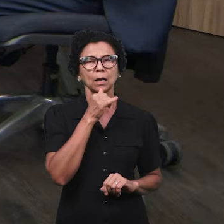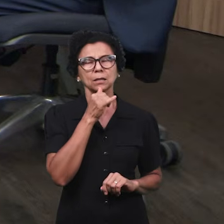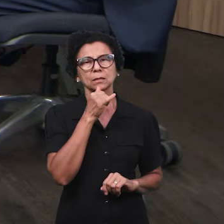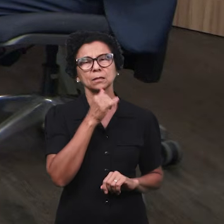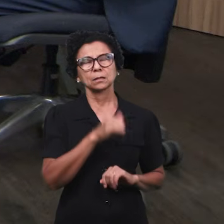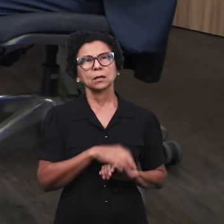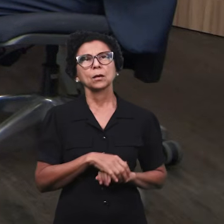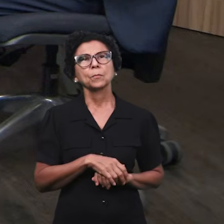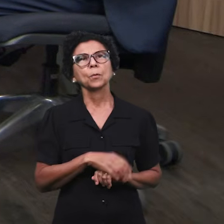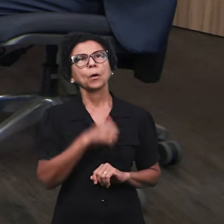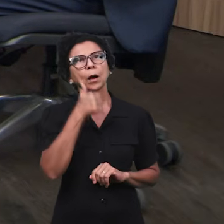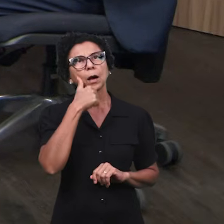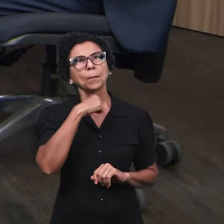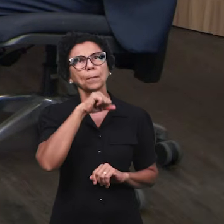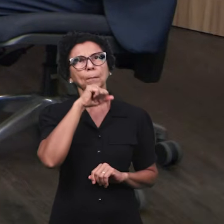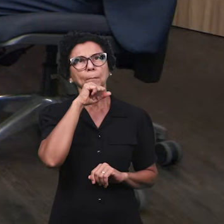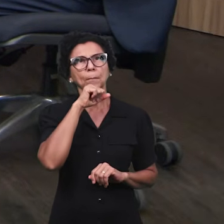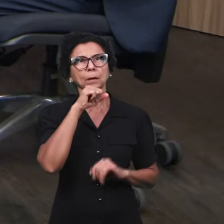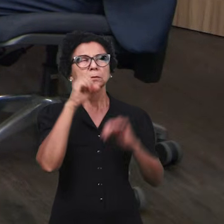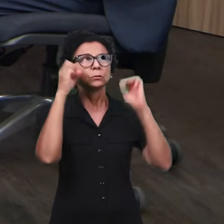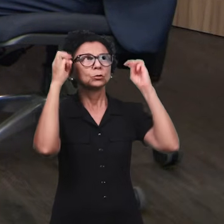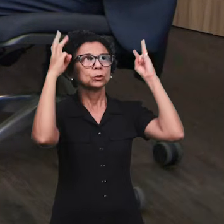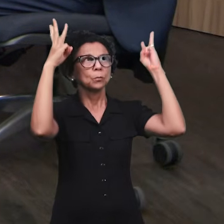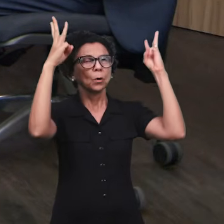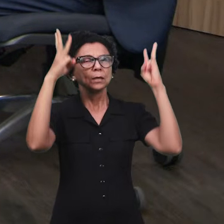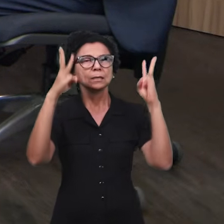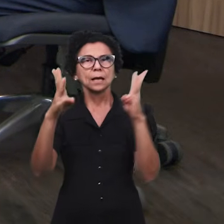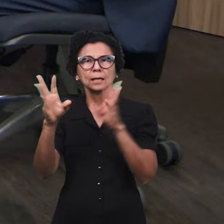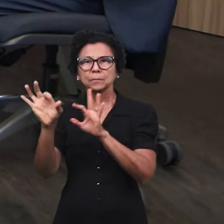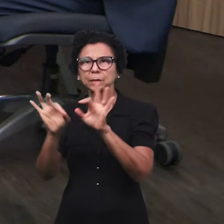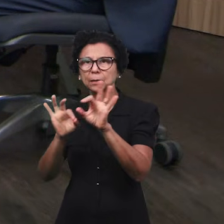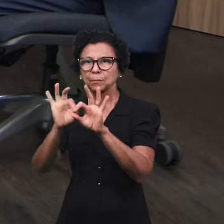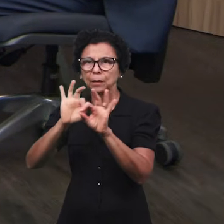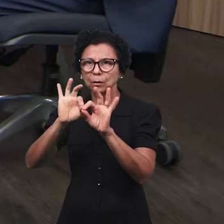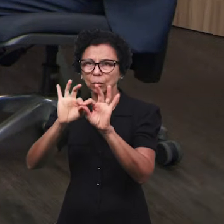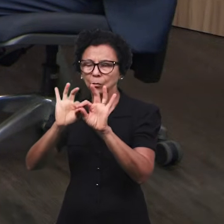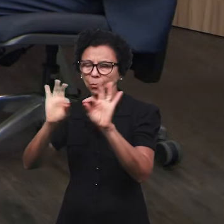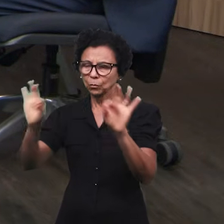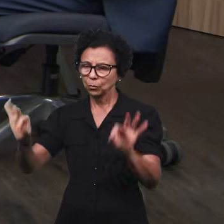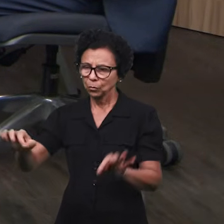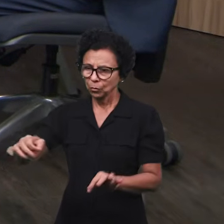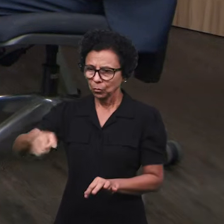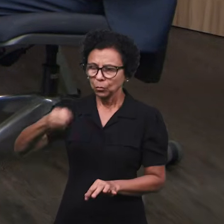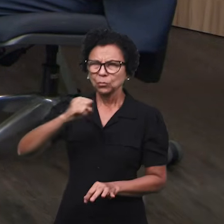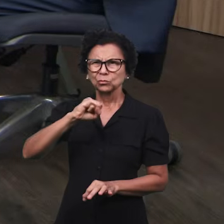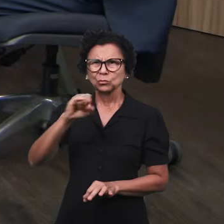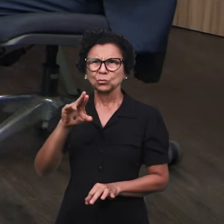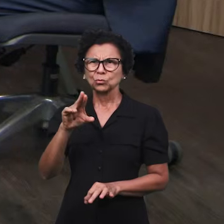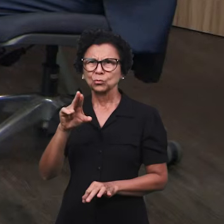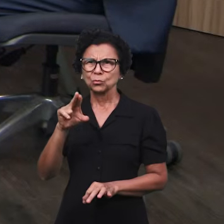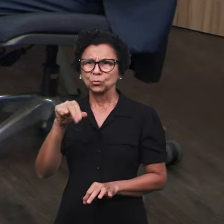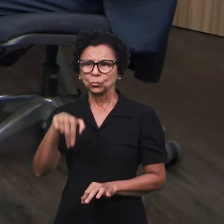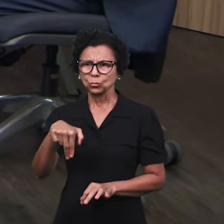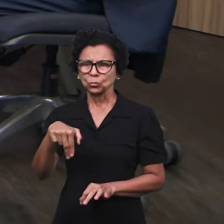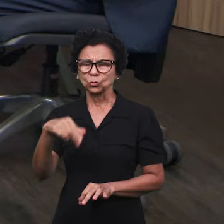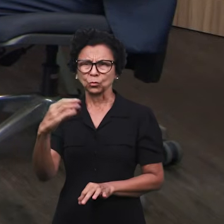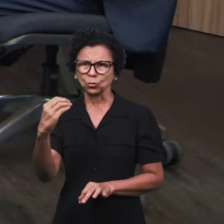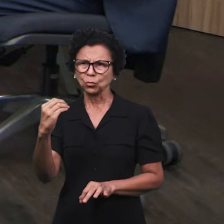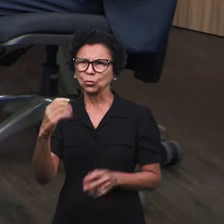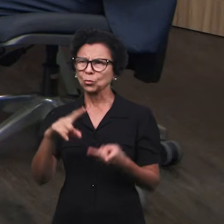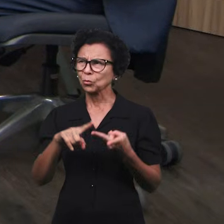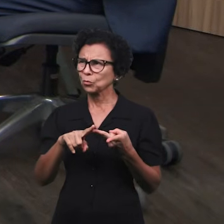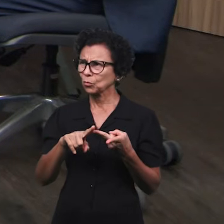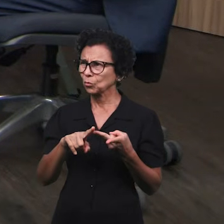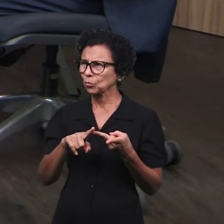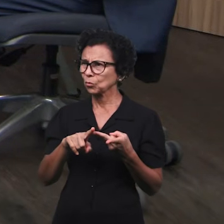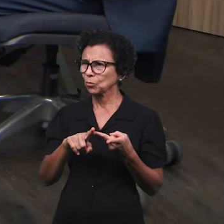fez um cesto de junco e jogou betume. Mas o que é junco? O que é betume? Não